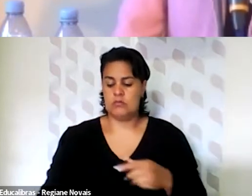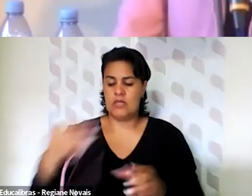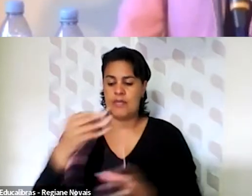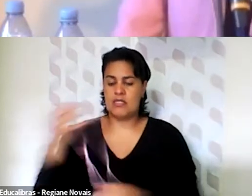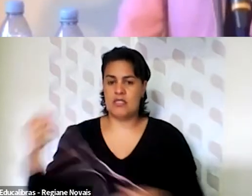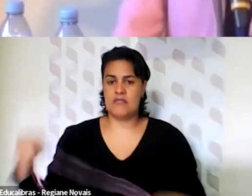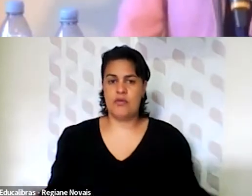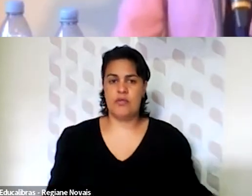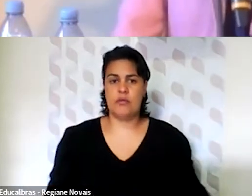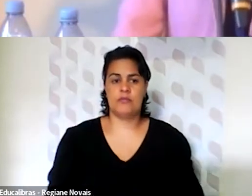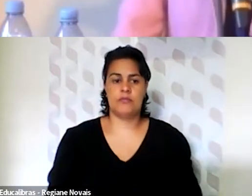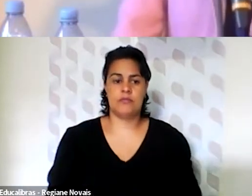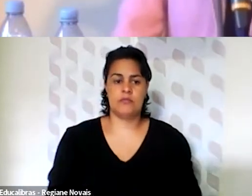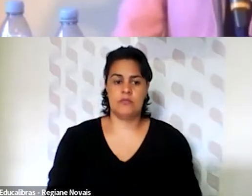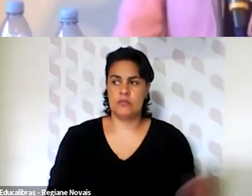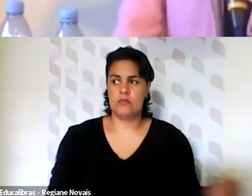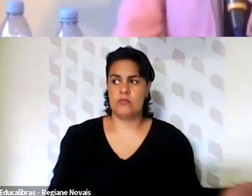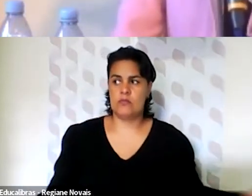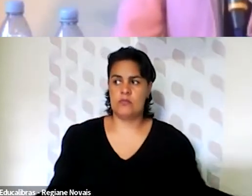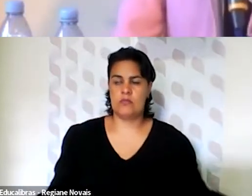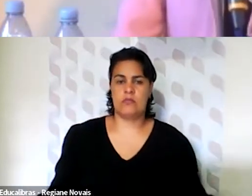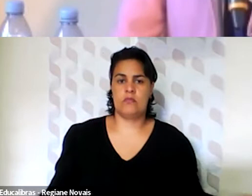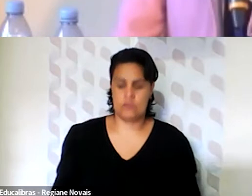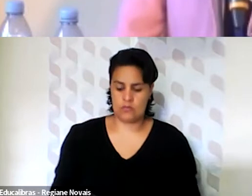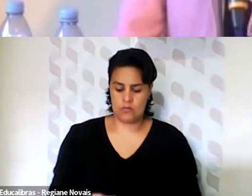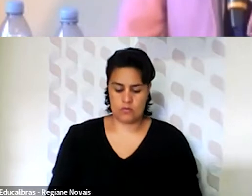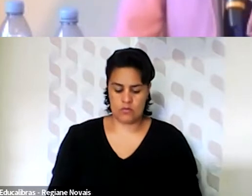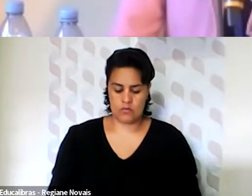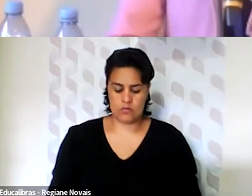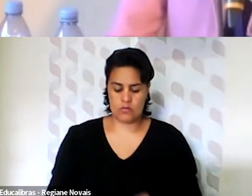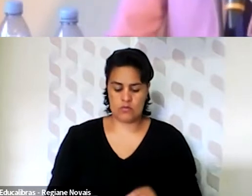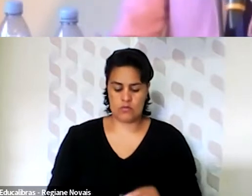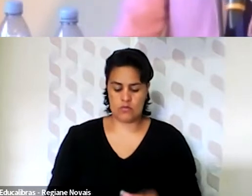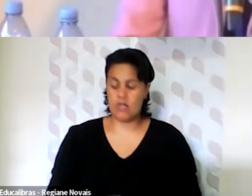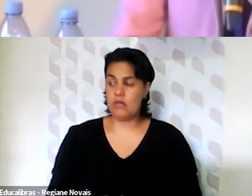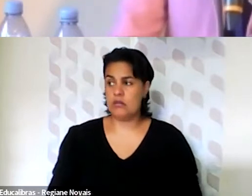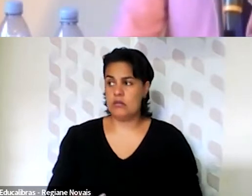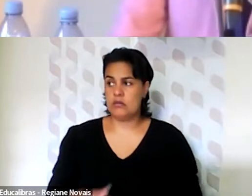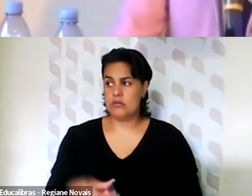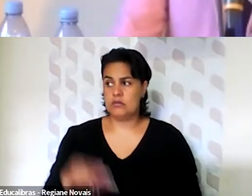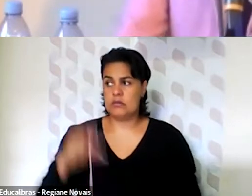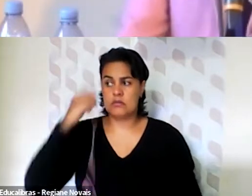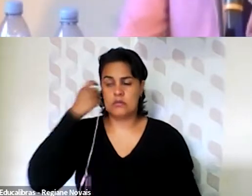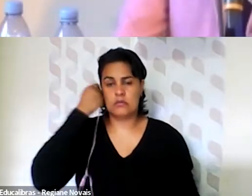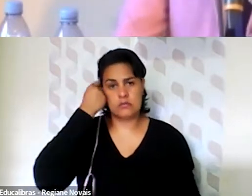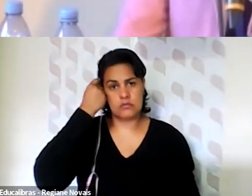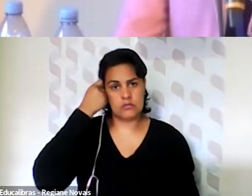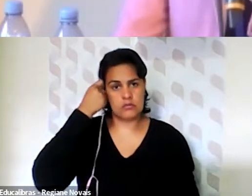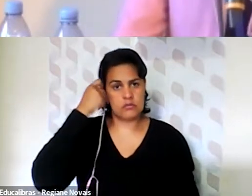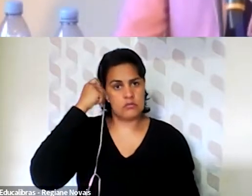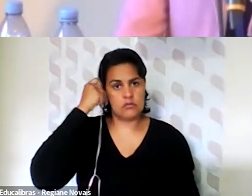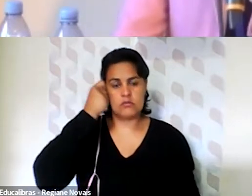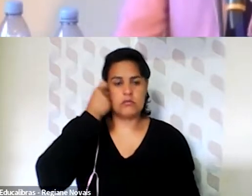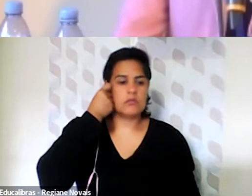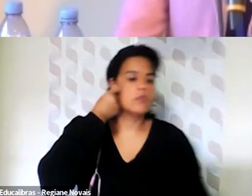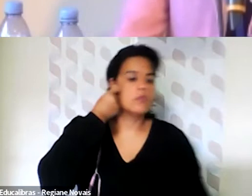atual não está sendo muito coerente, porque está, por um lado, apoiando a Amazônia em sua preservação, mas, por